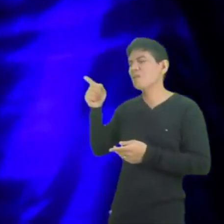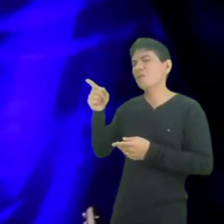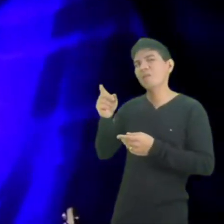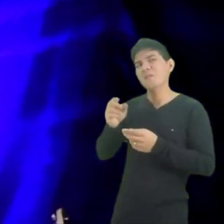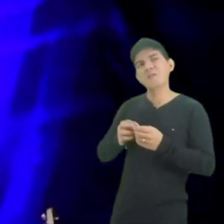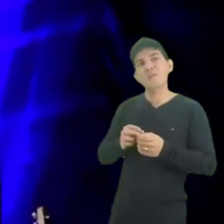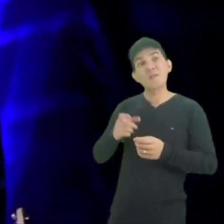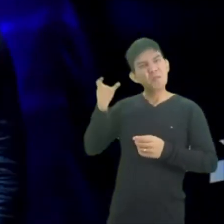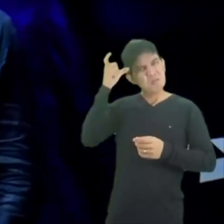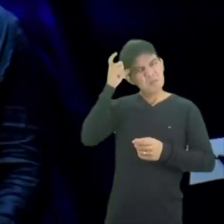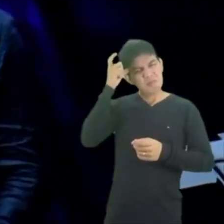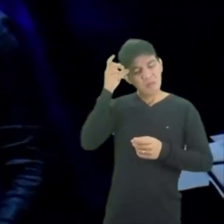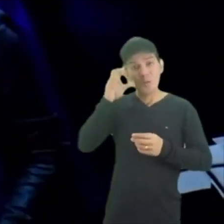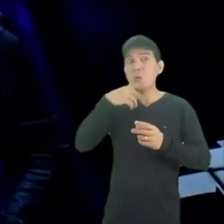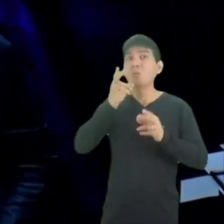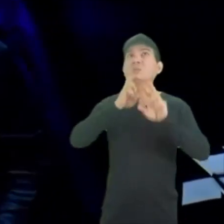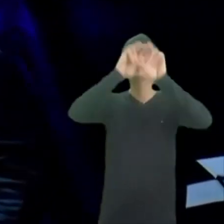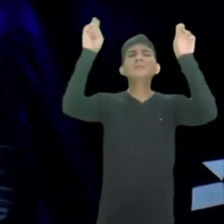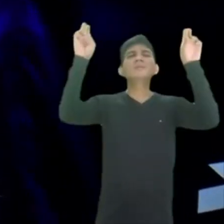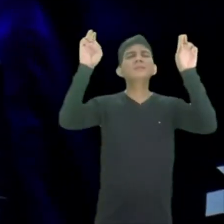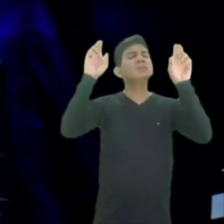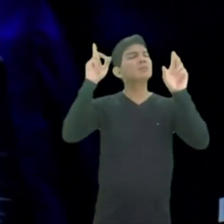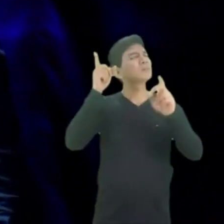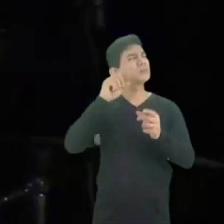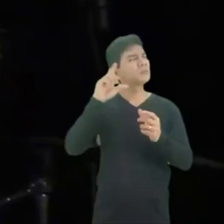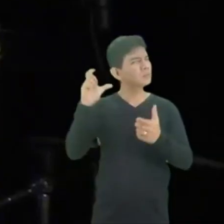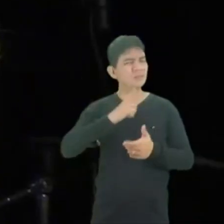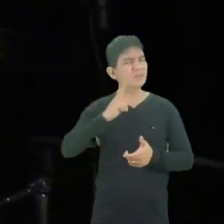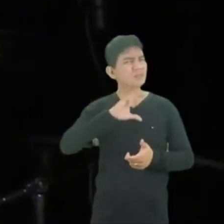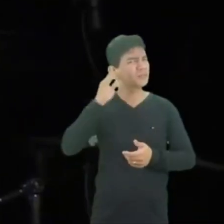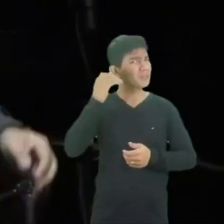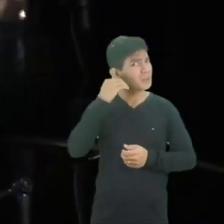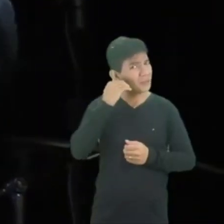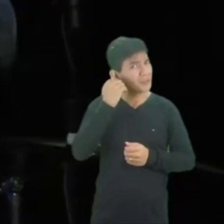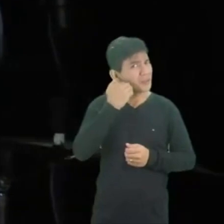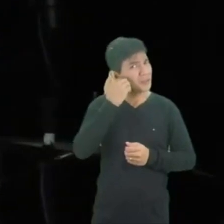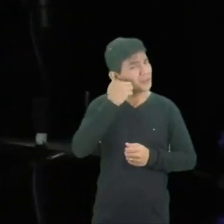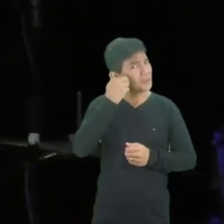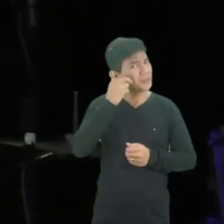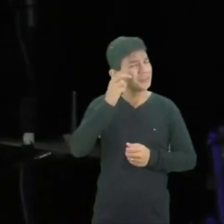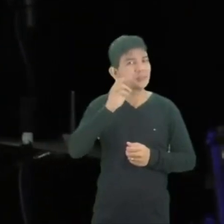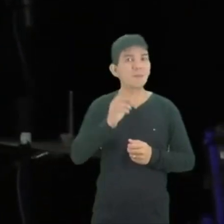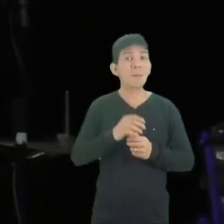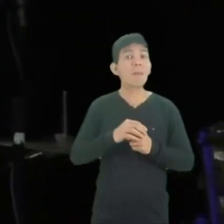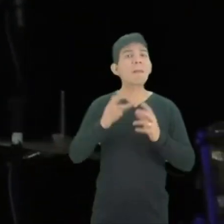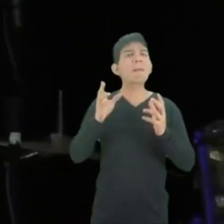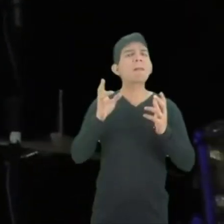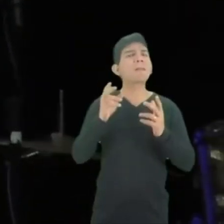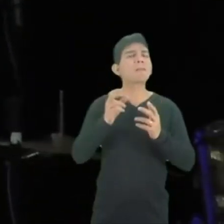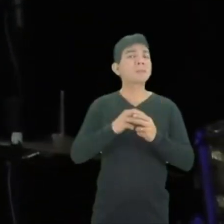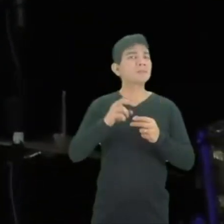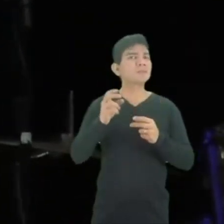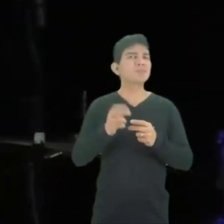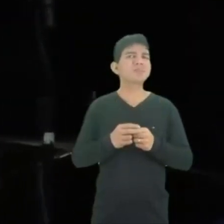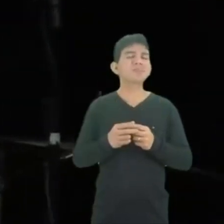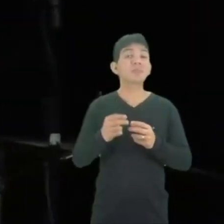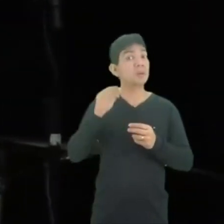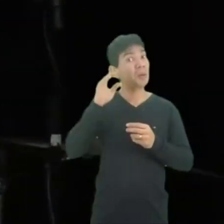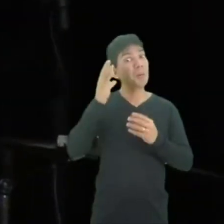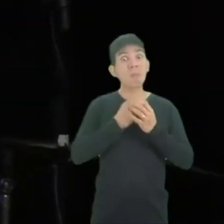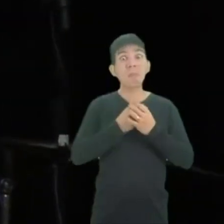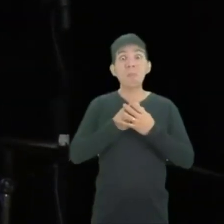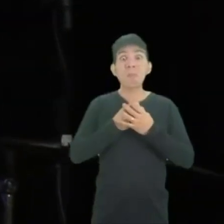o céu? Tenha vergonha não. Ai, mas é visitante. Meu Deus, o que ele vai